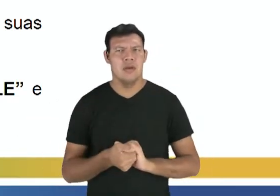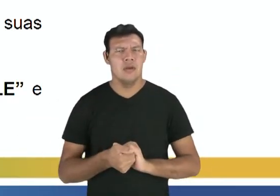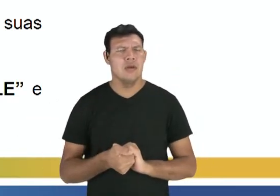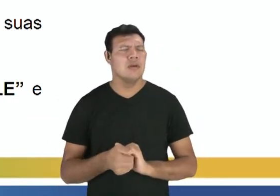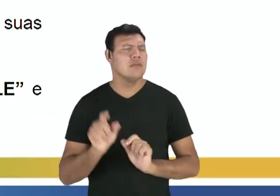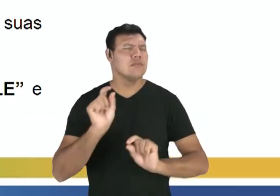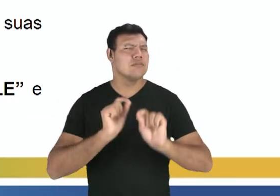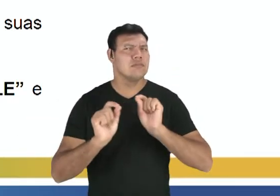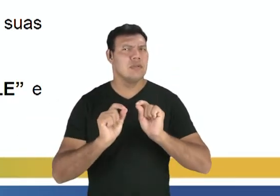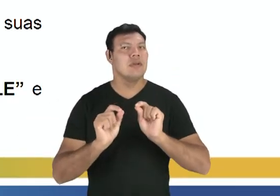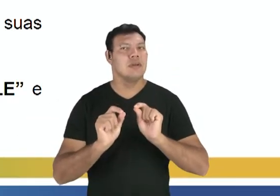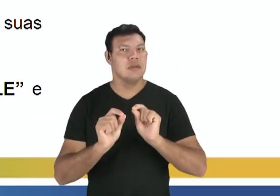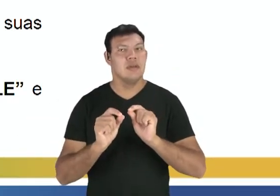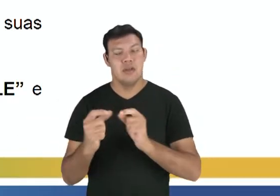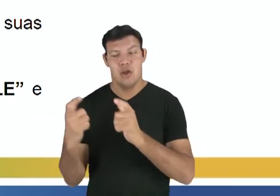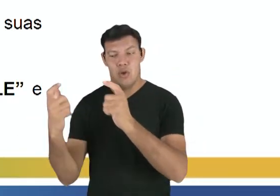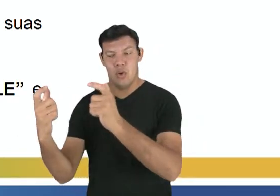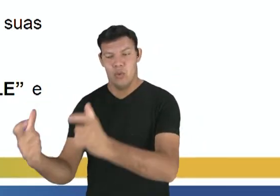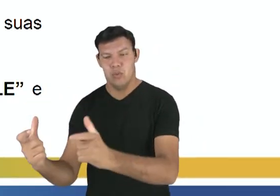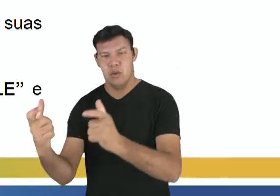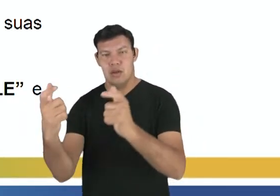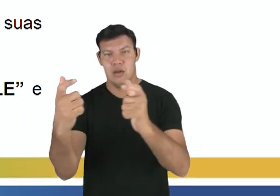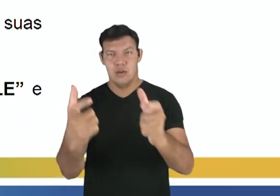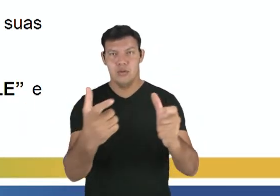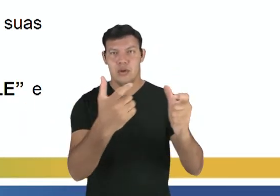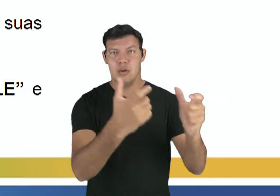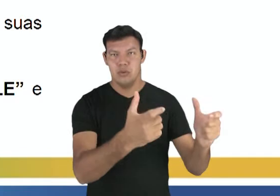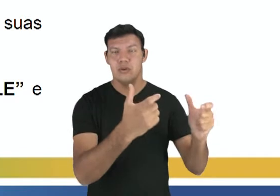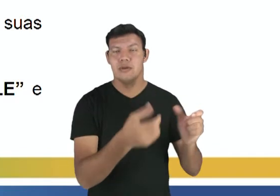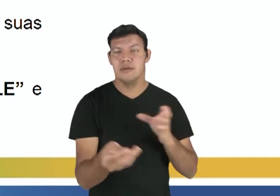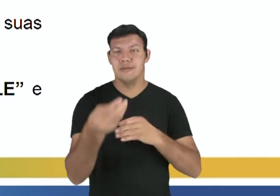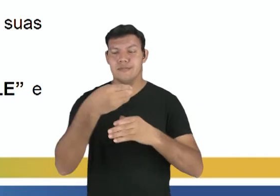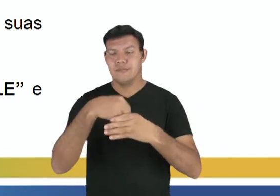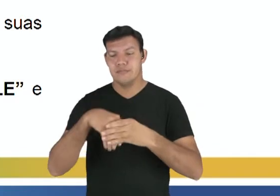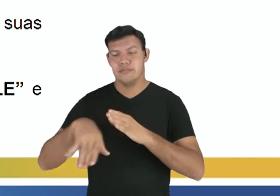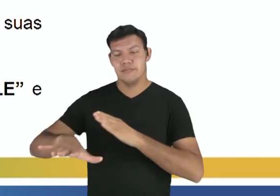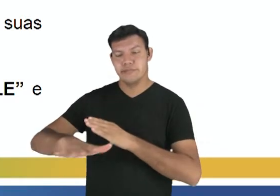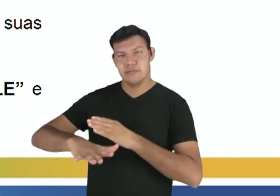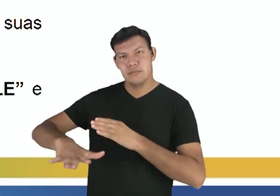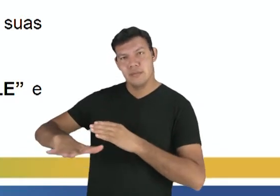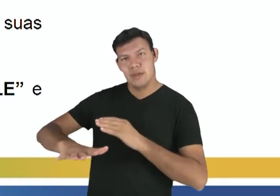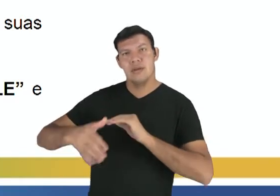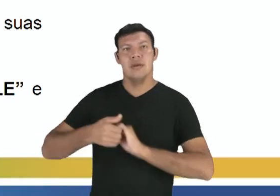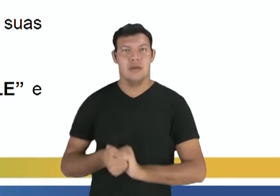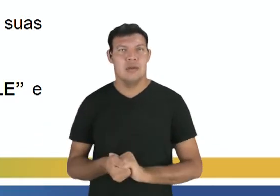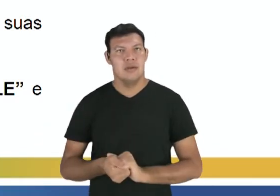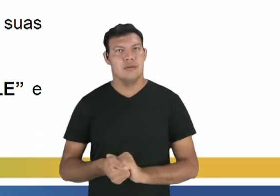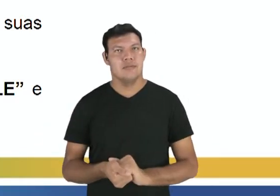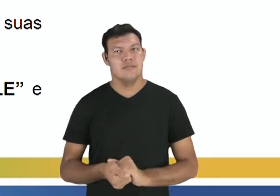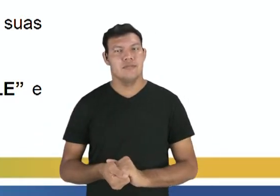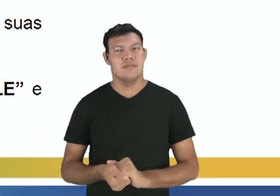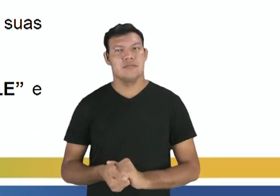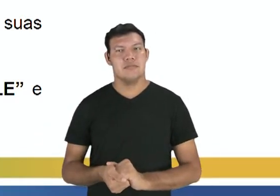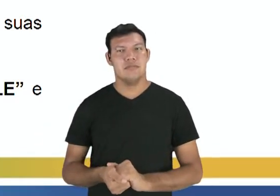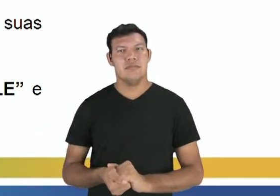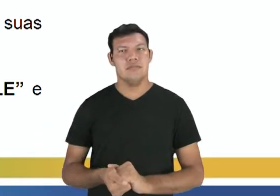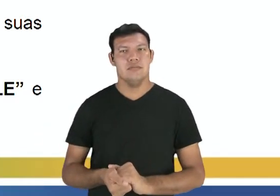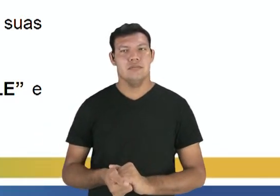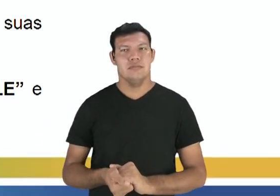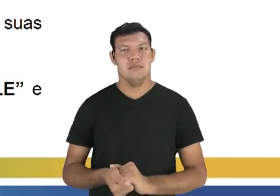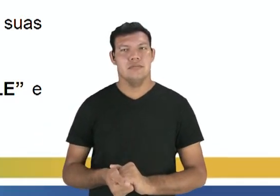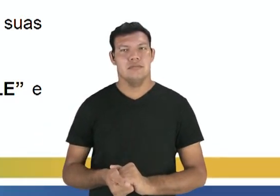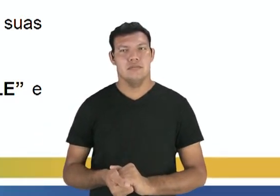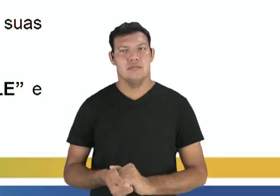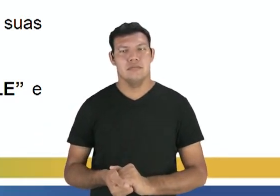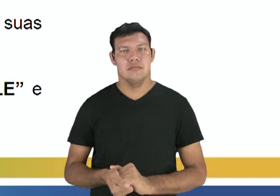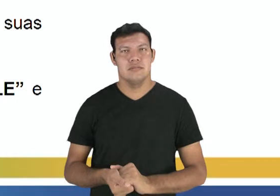gente, é posição dos seres no ambiente em que você está. Ou que o ser não esteja